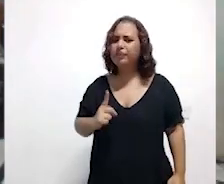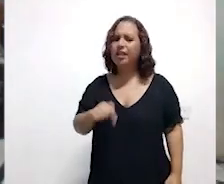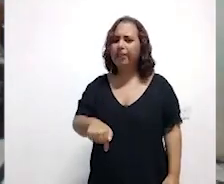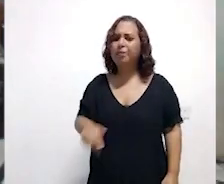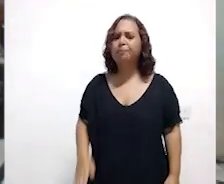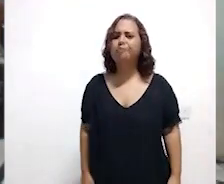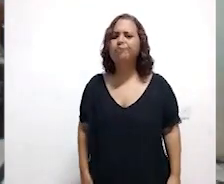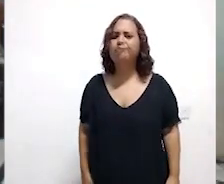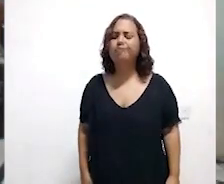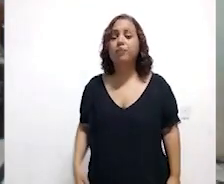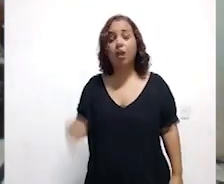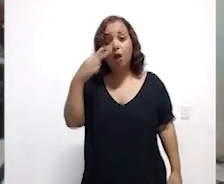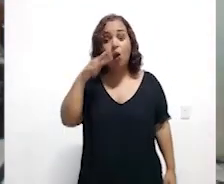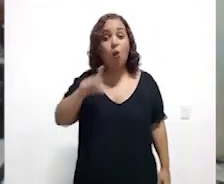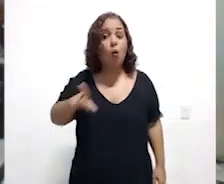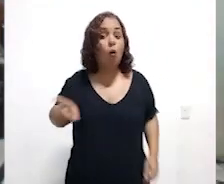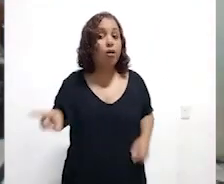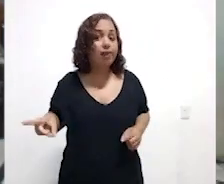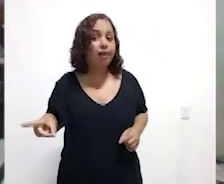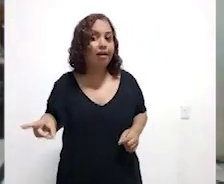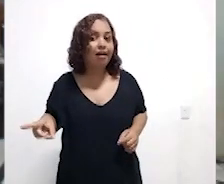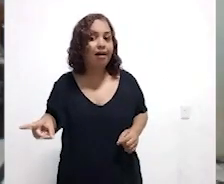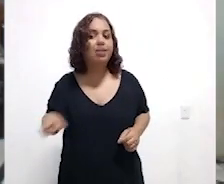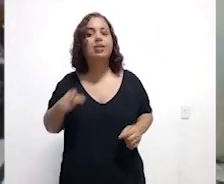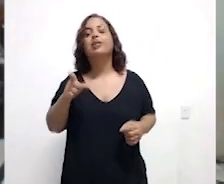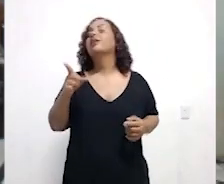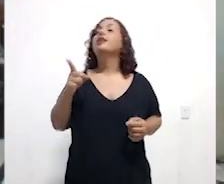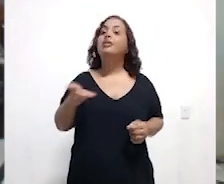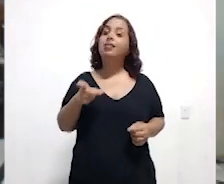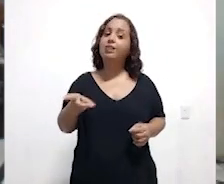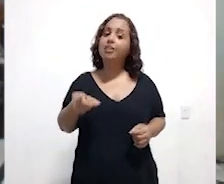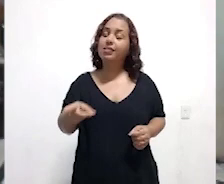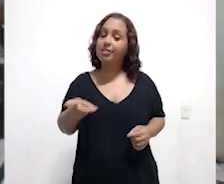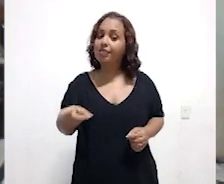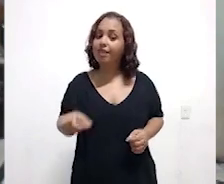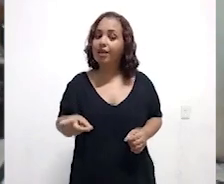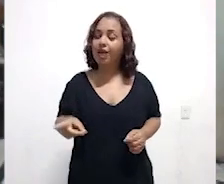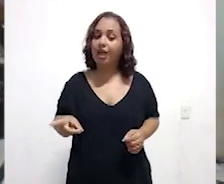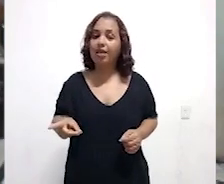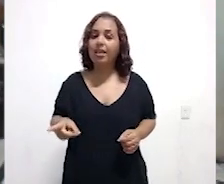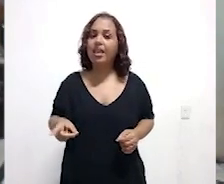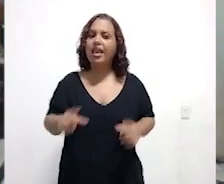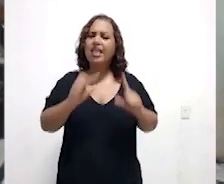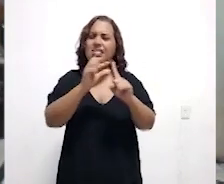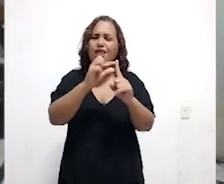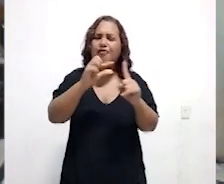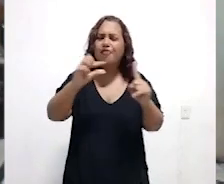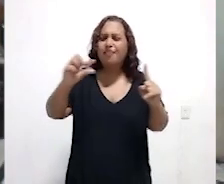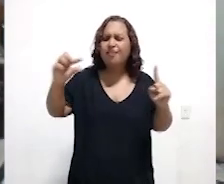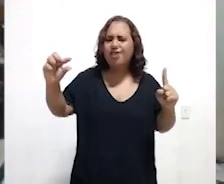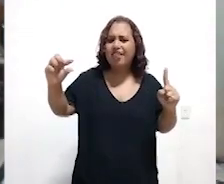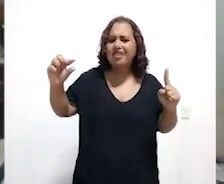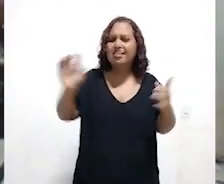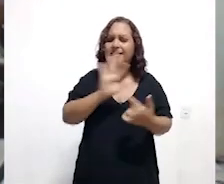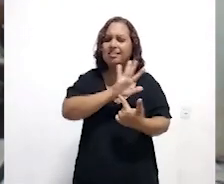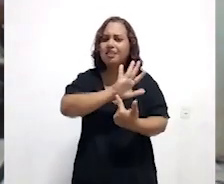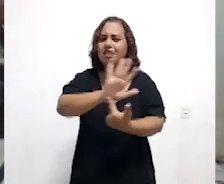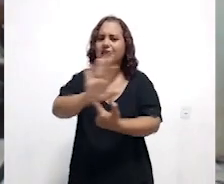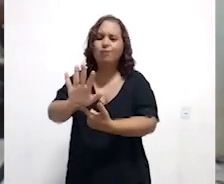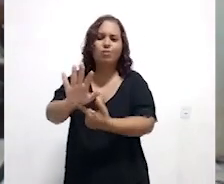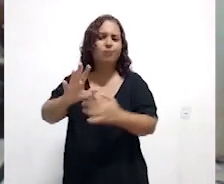Olha, essa é uma expressão, essa frase expressa toda